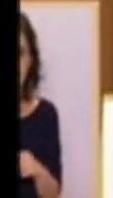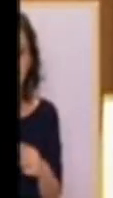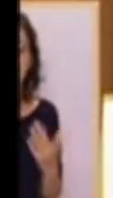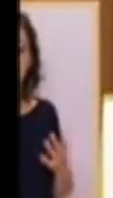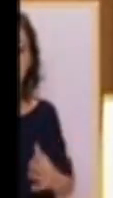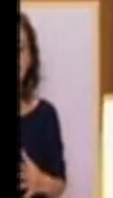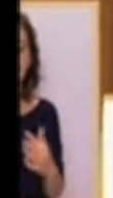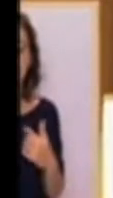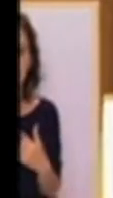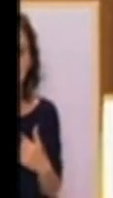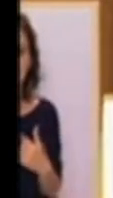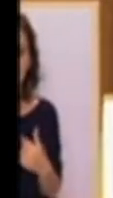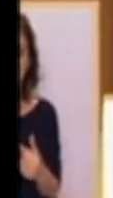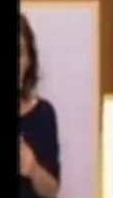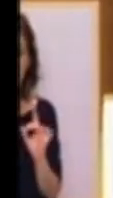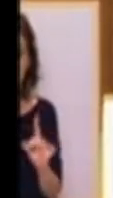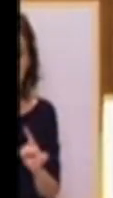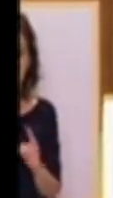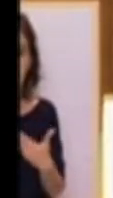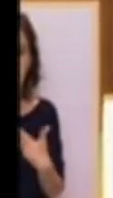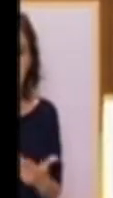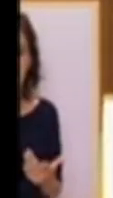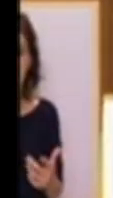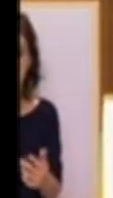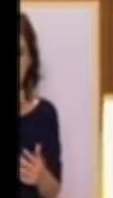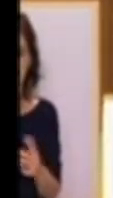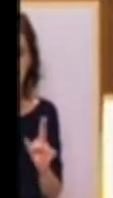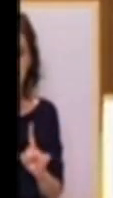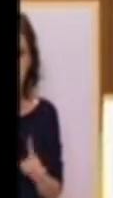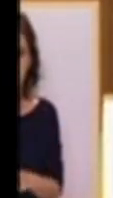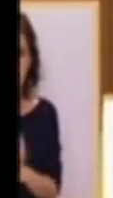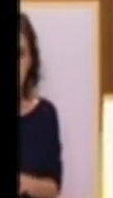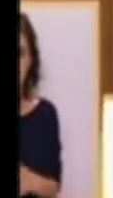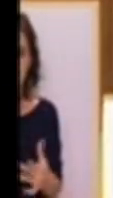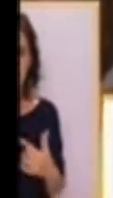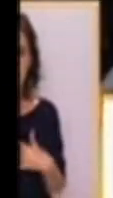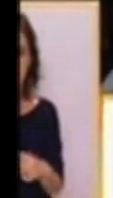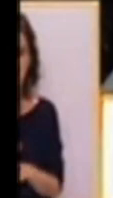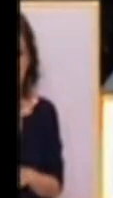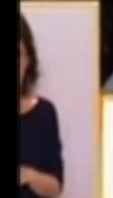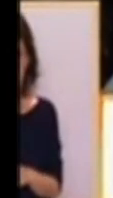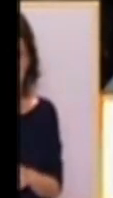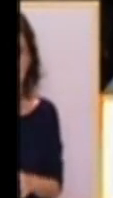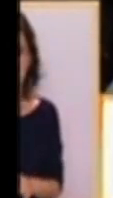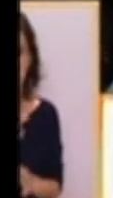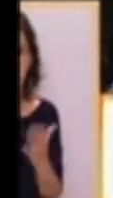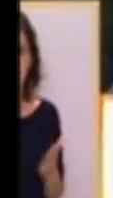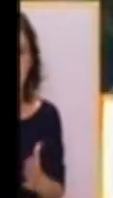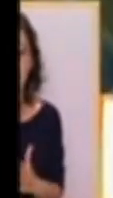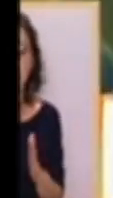muito. Quando o Filipe me convidou, a primeira coisa que disse foi não. Eu tenho tanto respeito a esta senhora